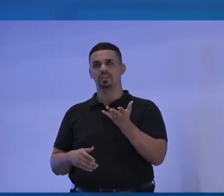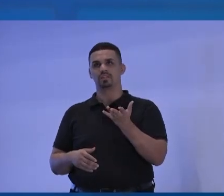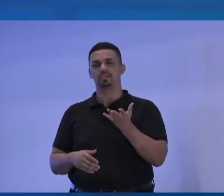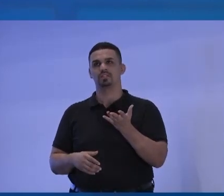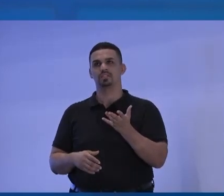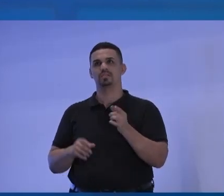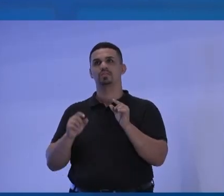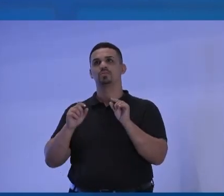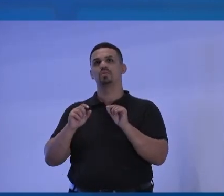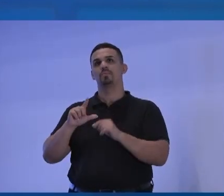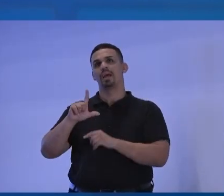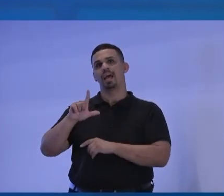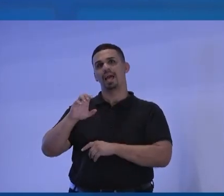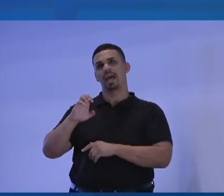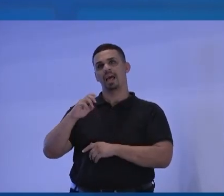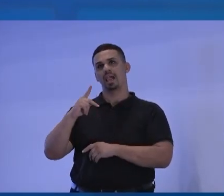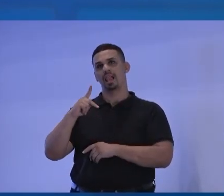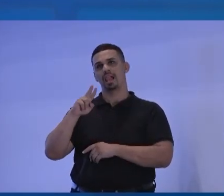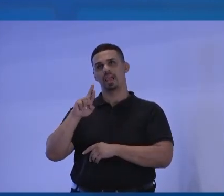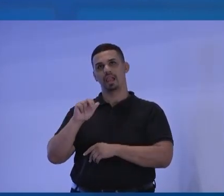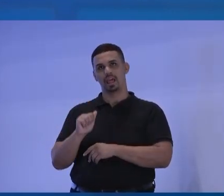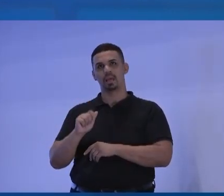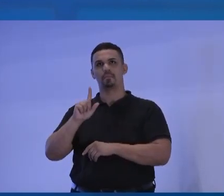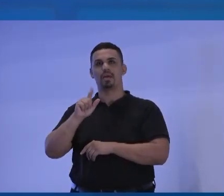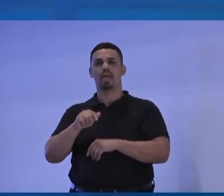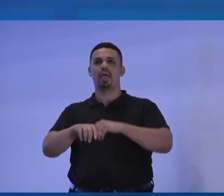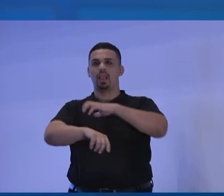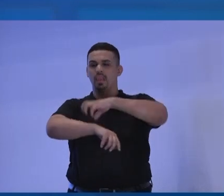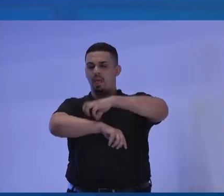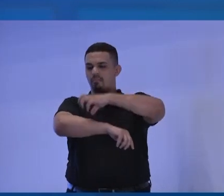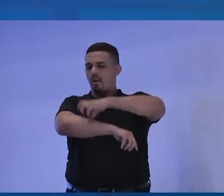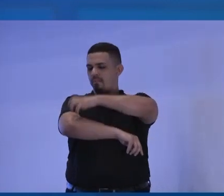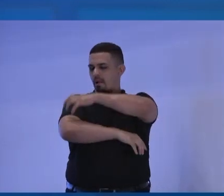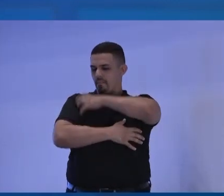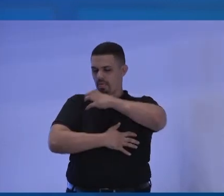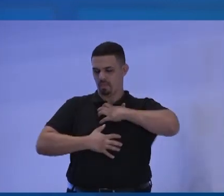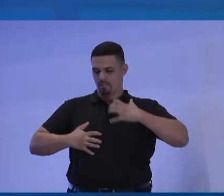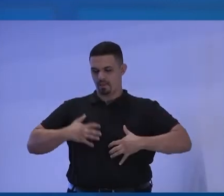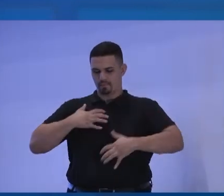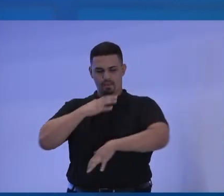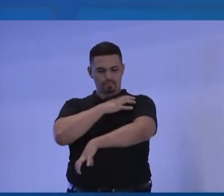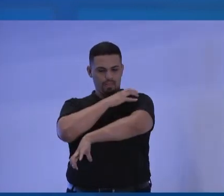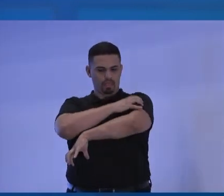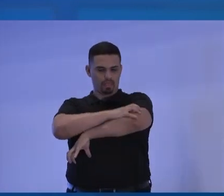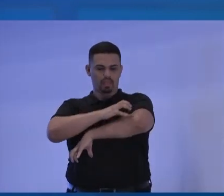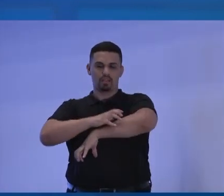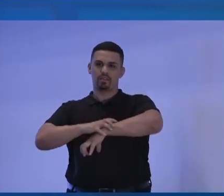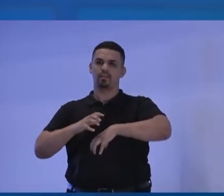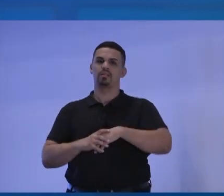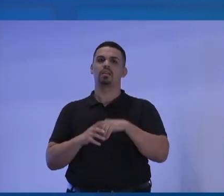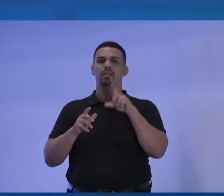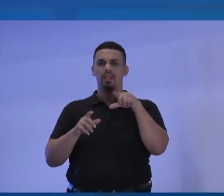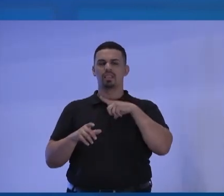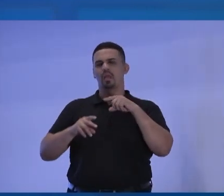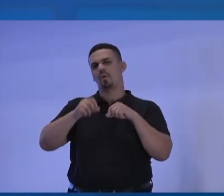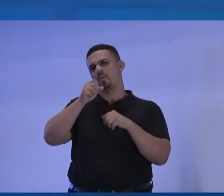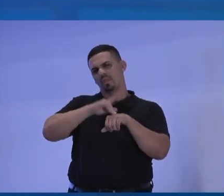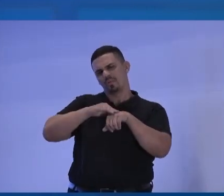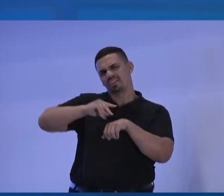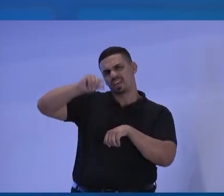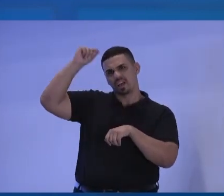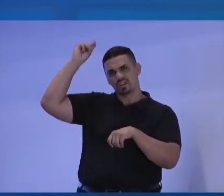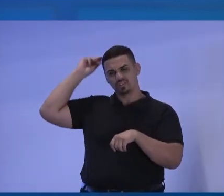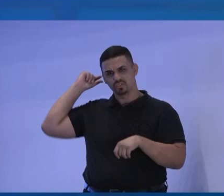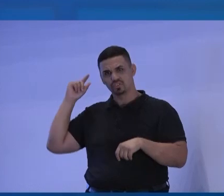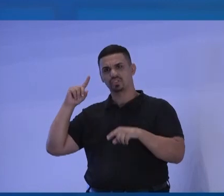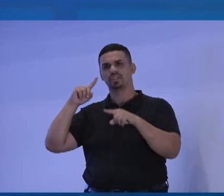sobre a lepra. A lepra é uma doença muito antiga e traz consigo um grande estigma,